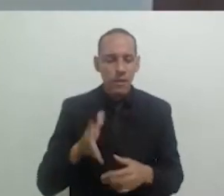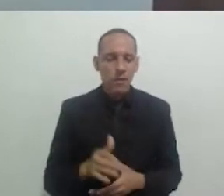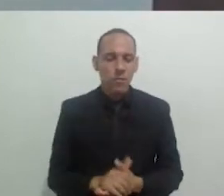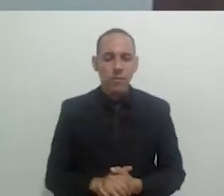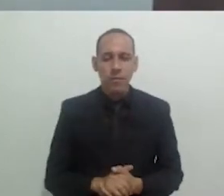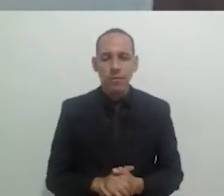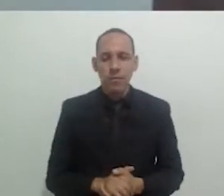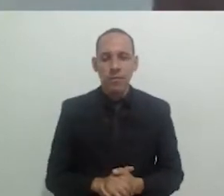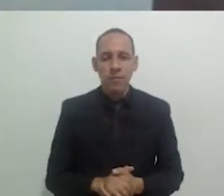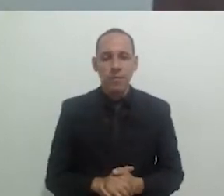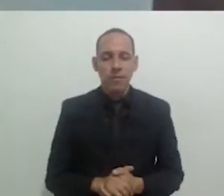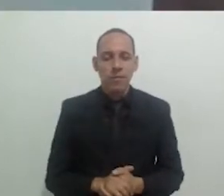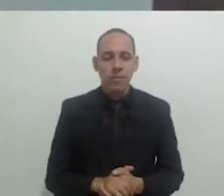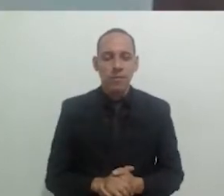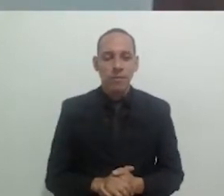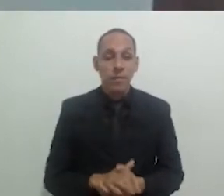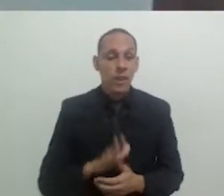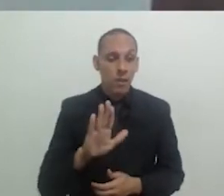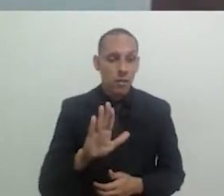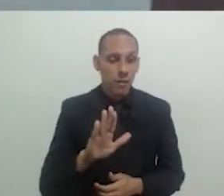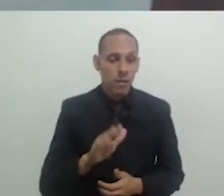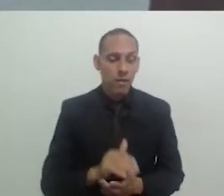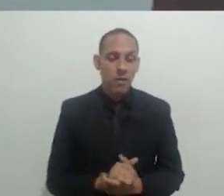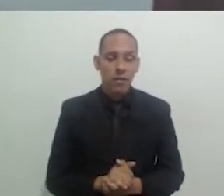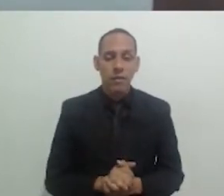Embora a matéria seja extremamente ainda